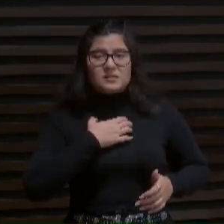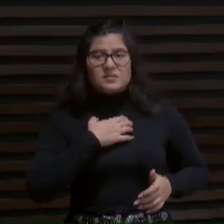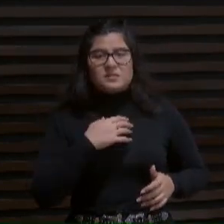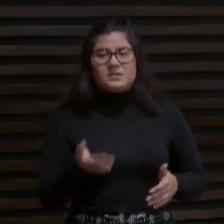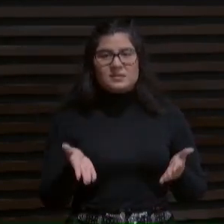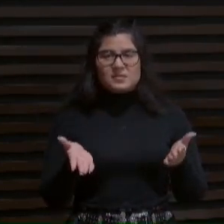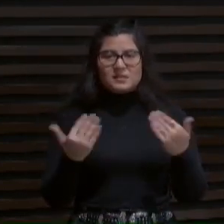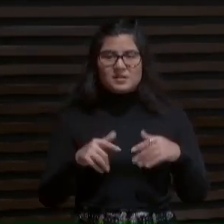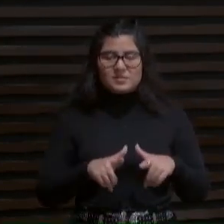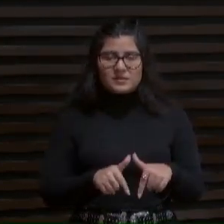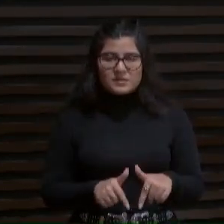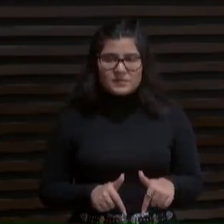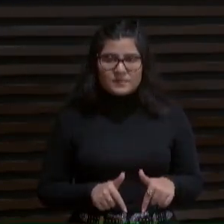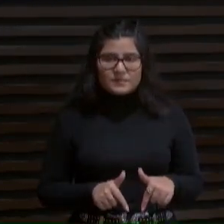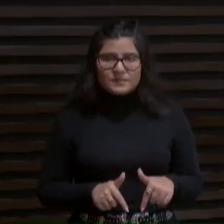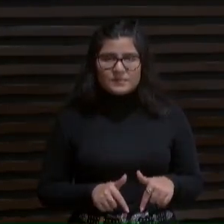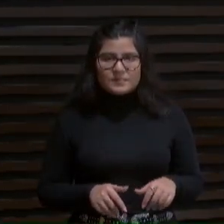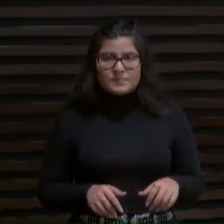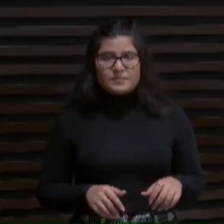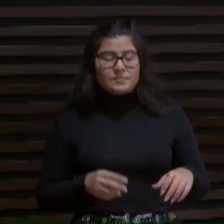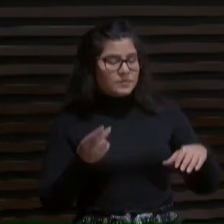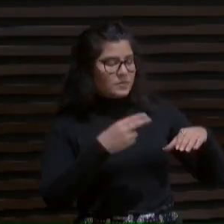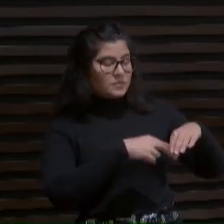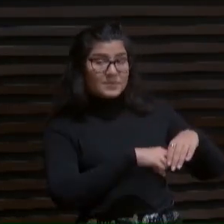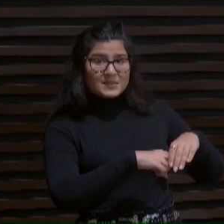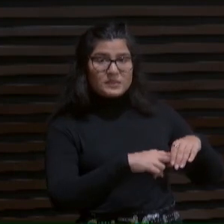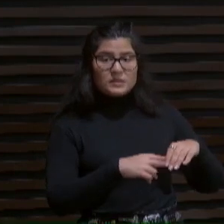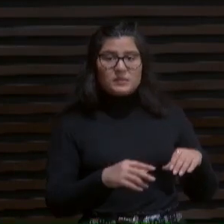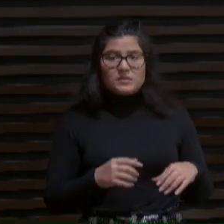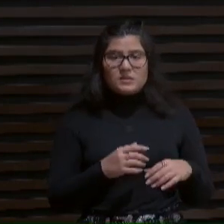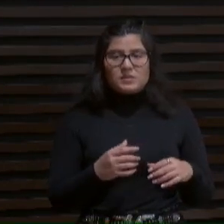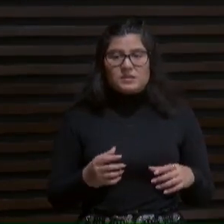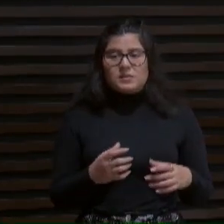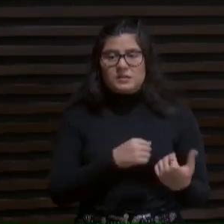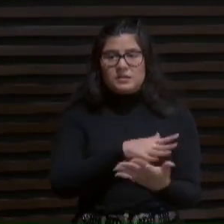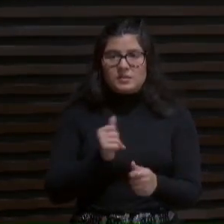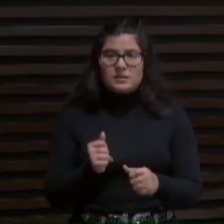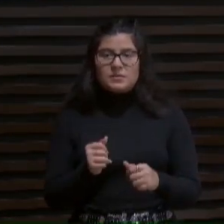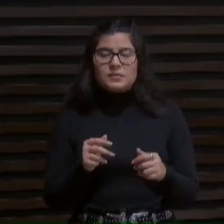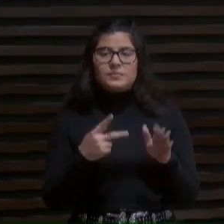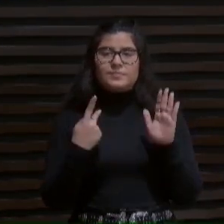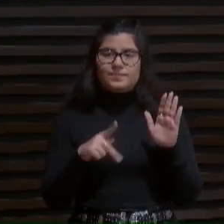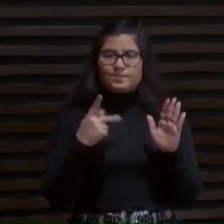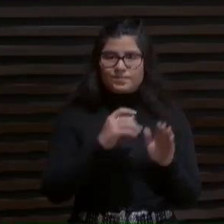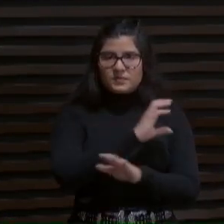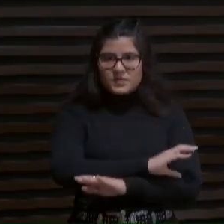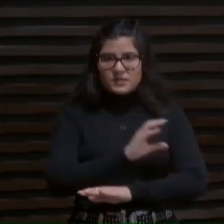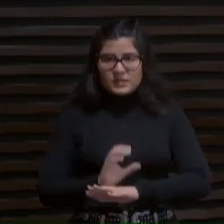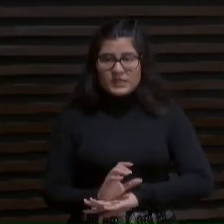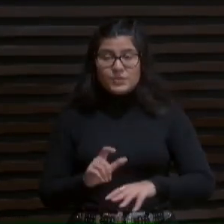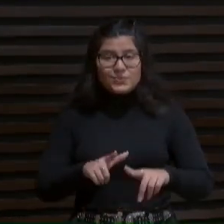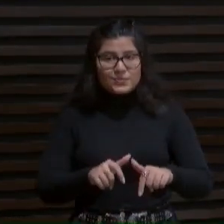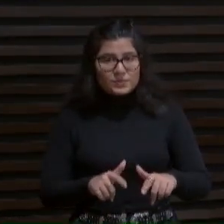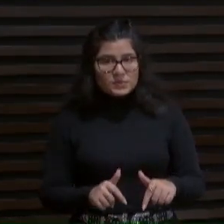Israel um sepulcrário na terra prometida, não é? Até hoje, até os dias de hoje, os judeus